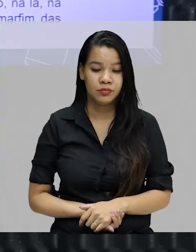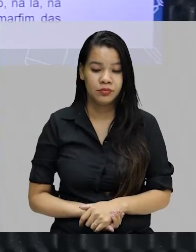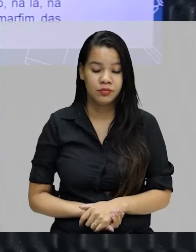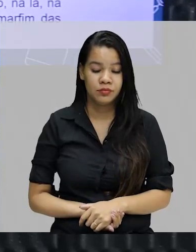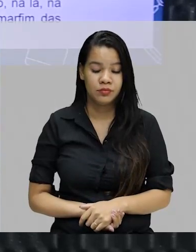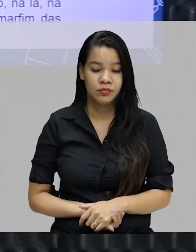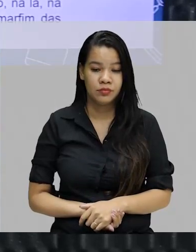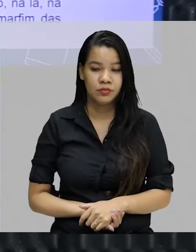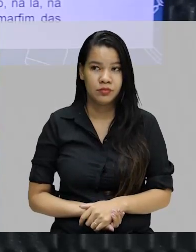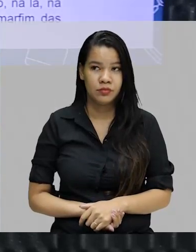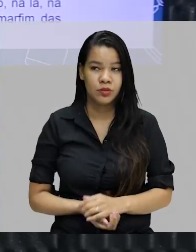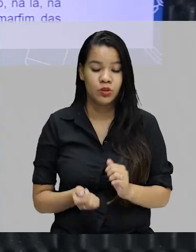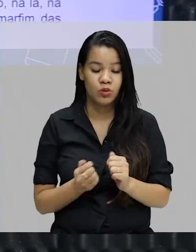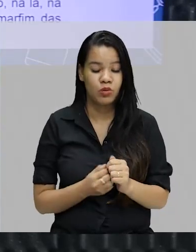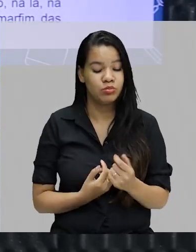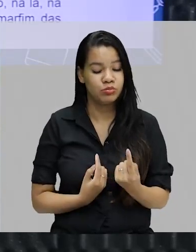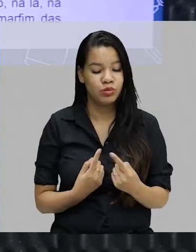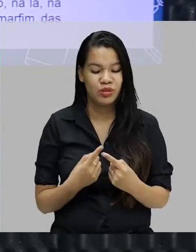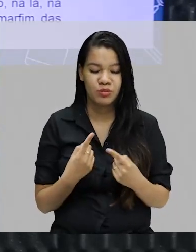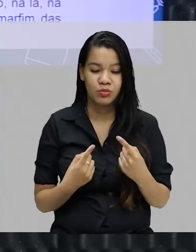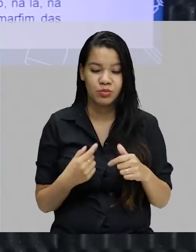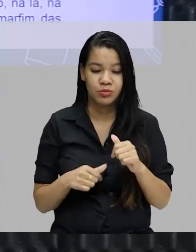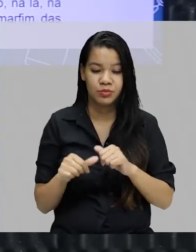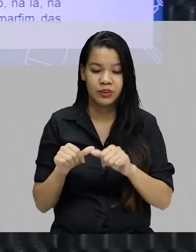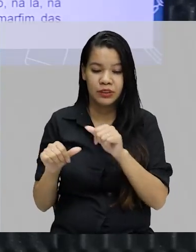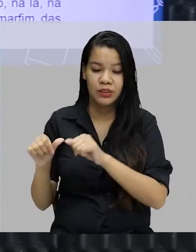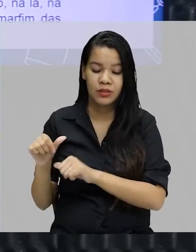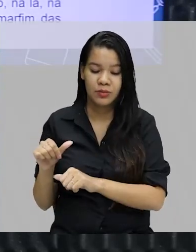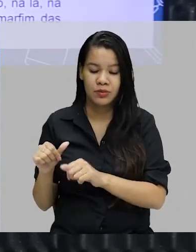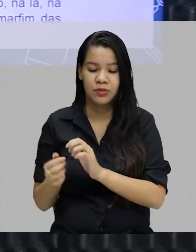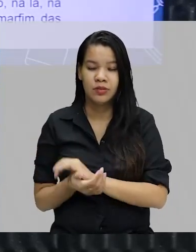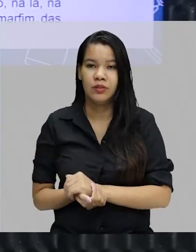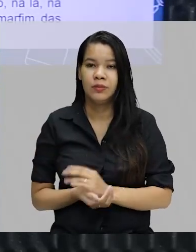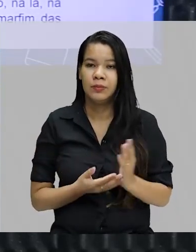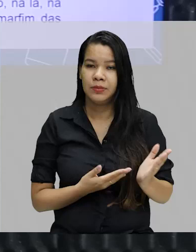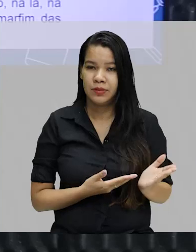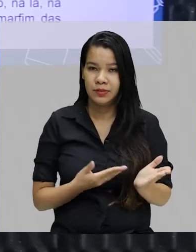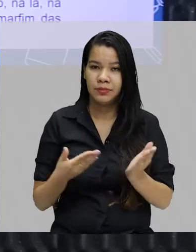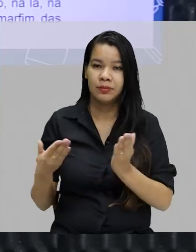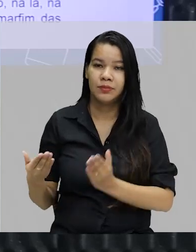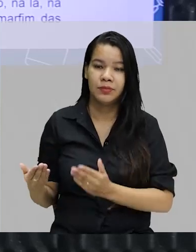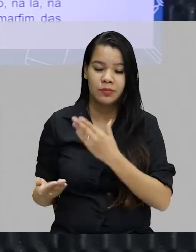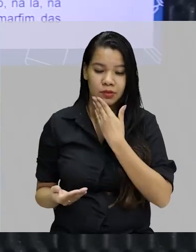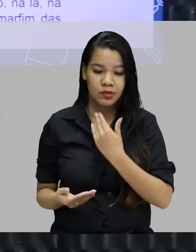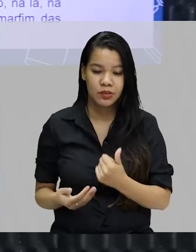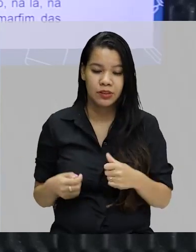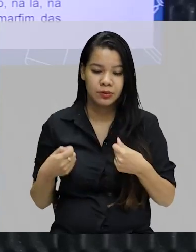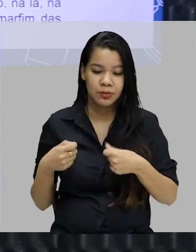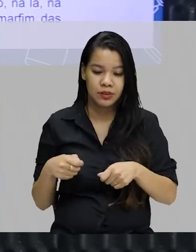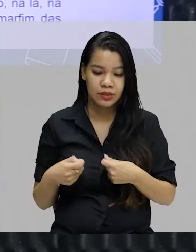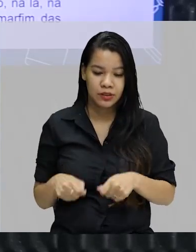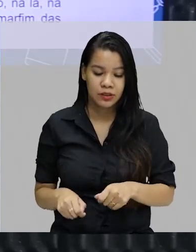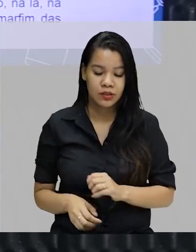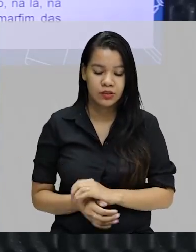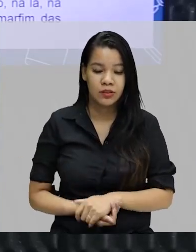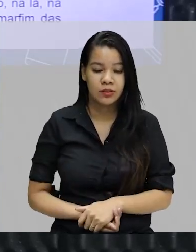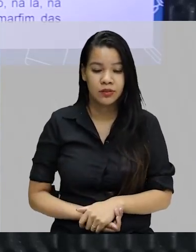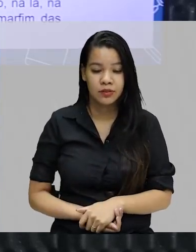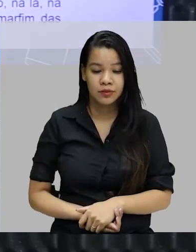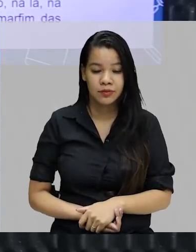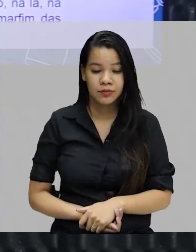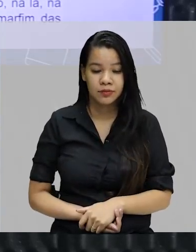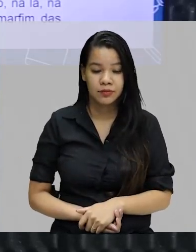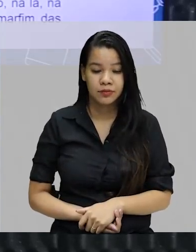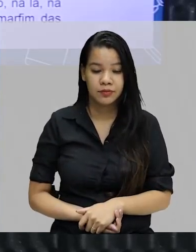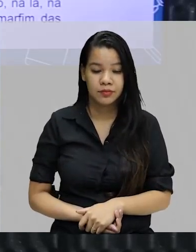com algumas modificações para atender algumas necessidades específicas da